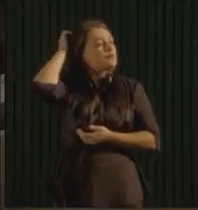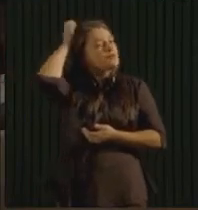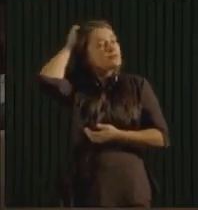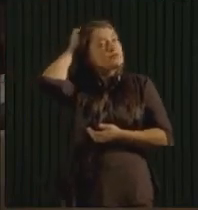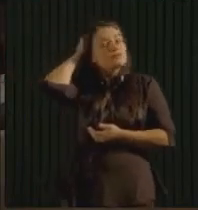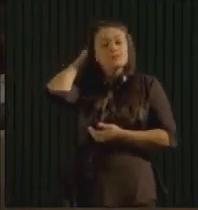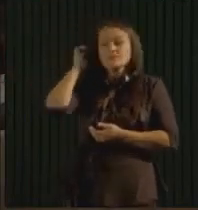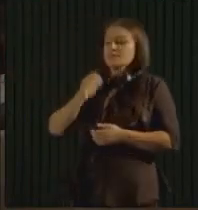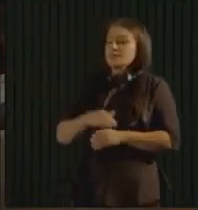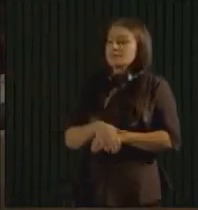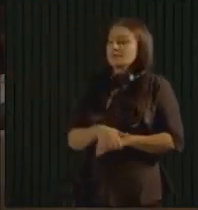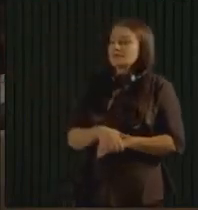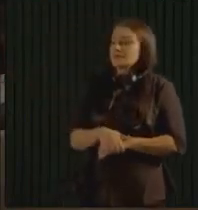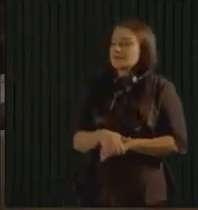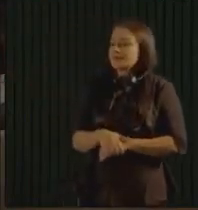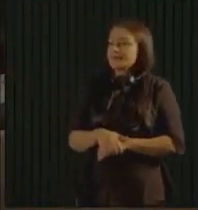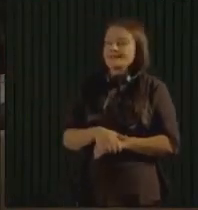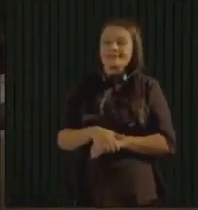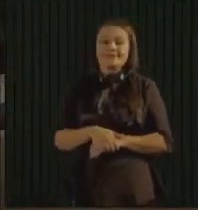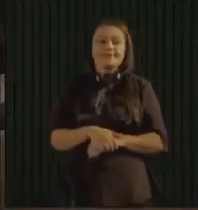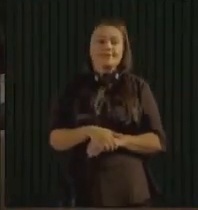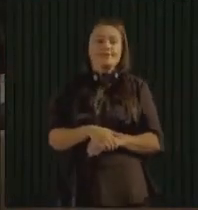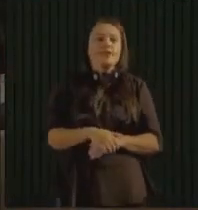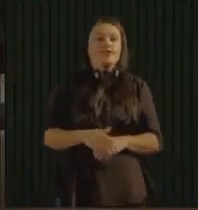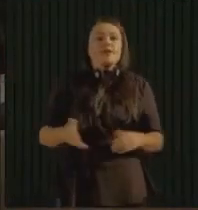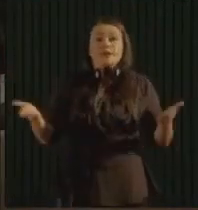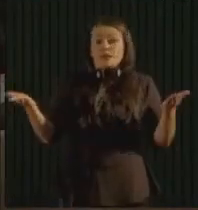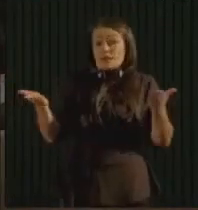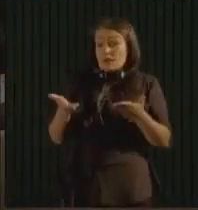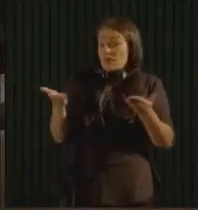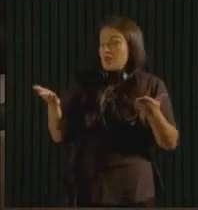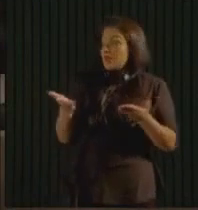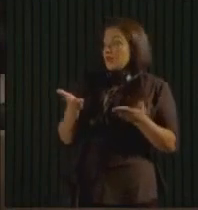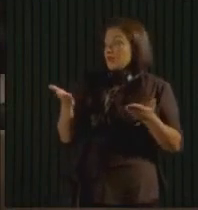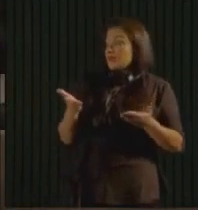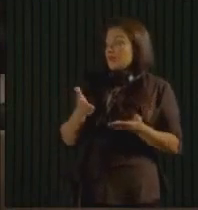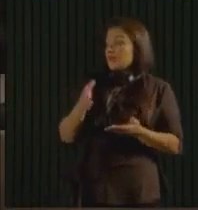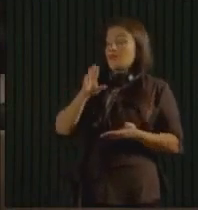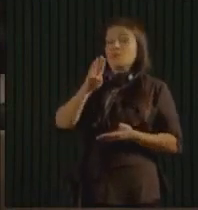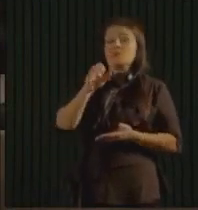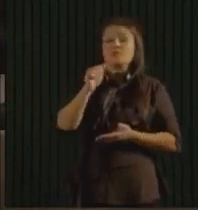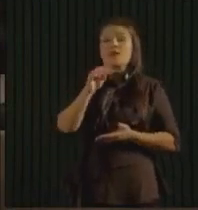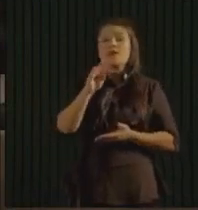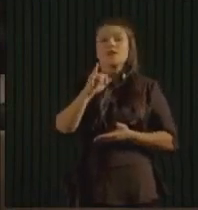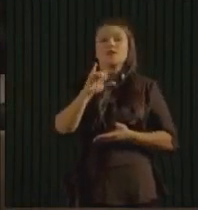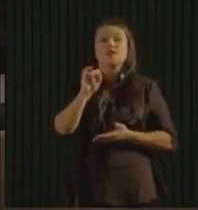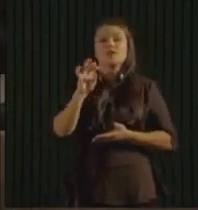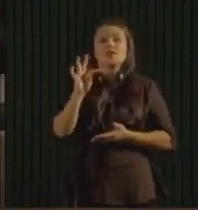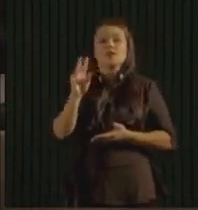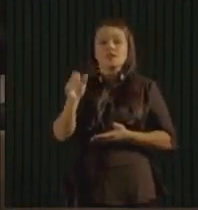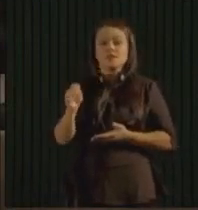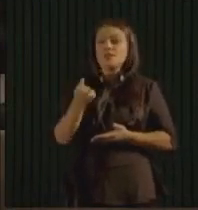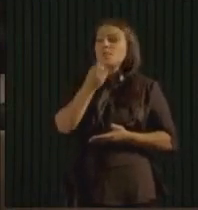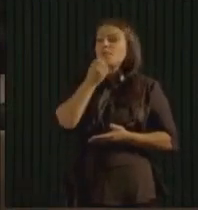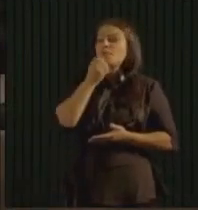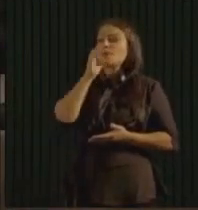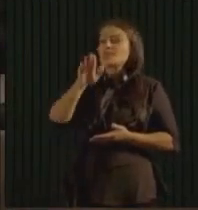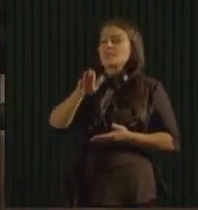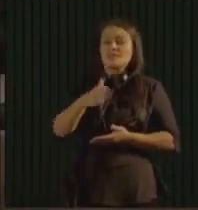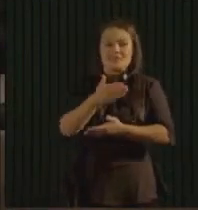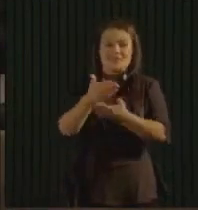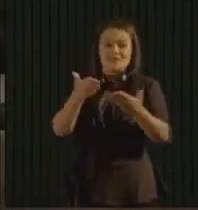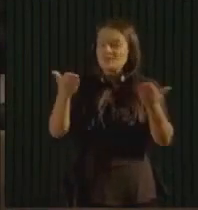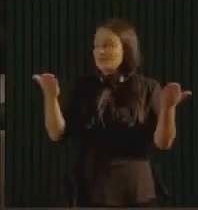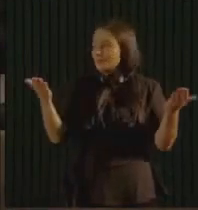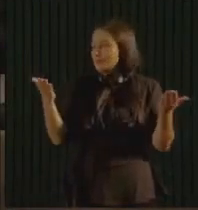Guilherme. Vamos ouvir, então, o senhor Roberto Batista. A palavra é sua. Boa tarde a todos.